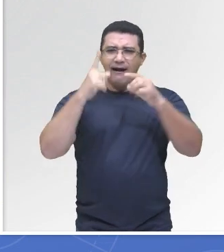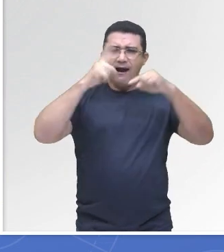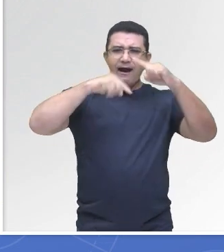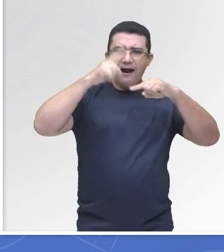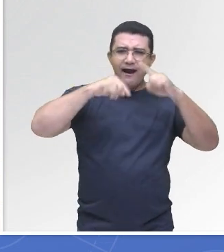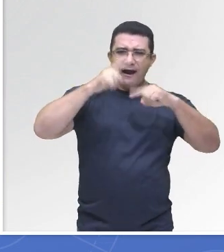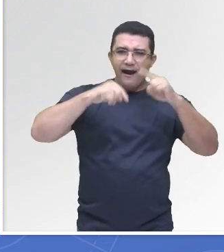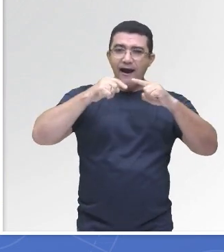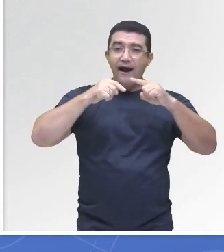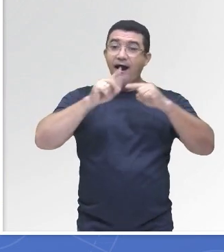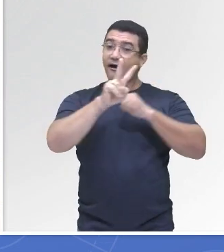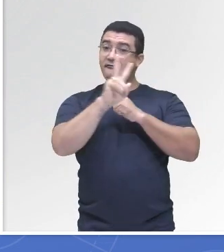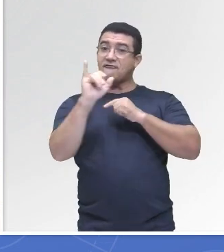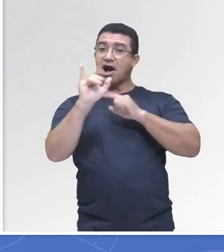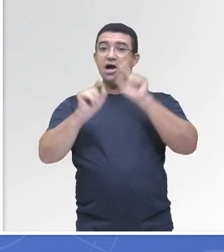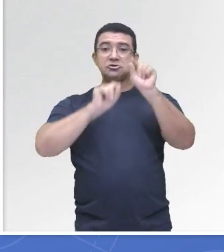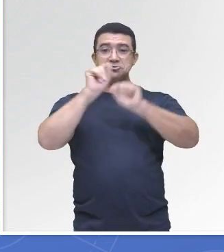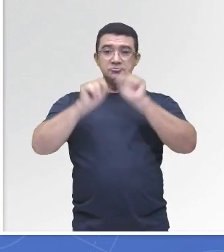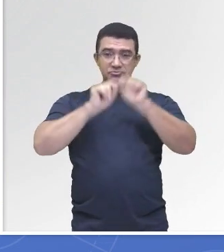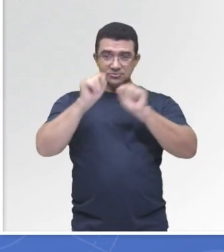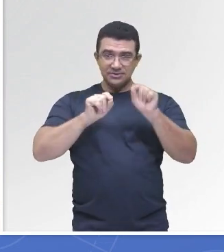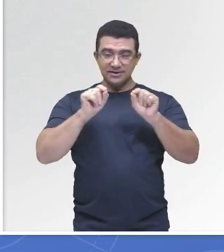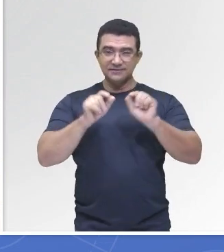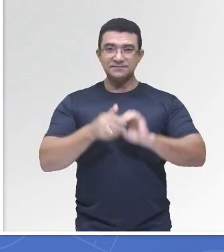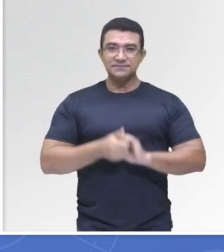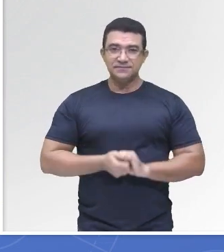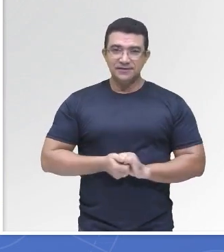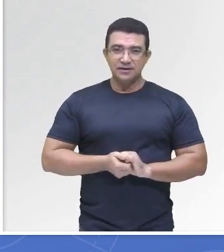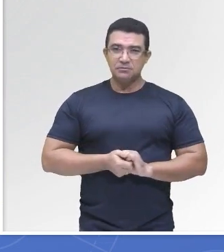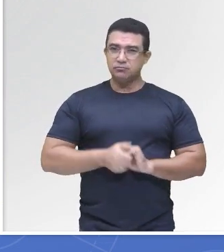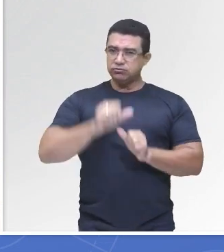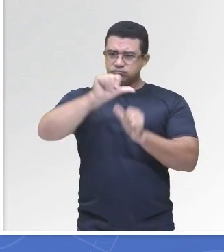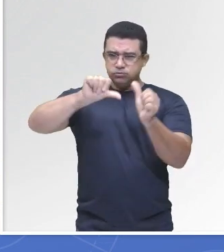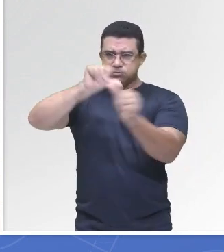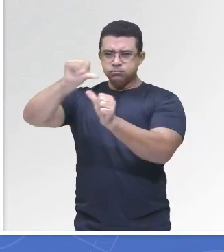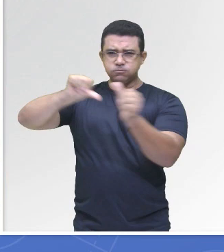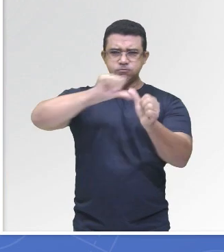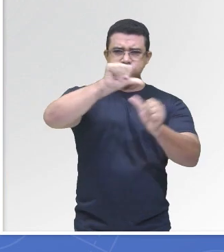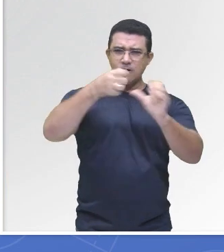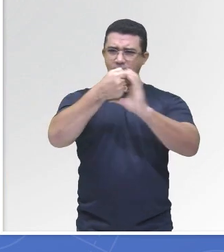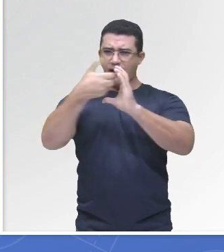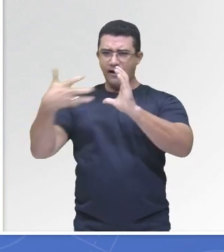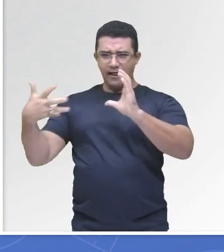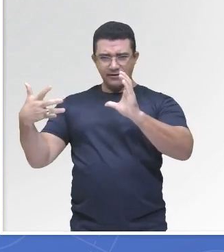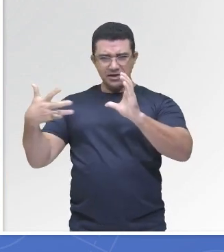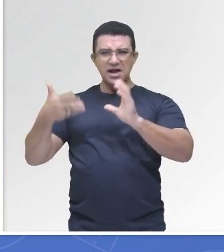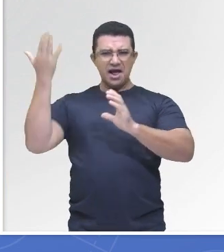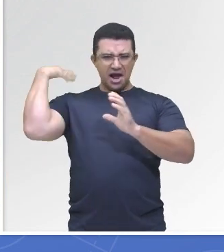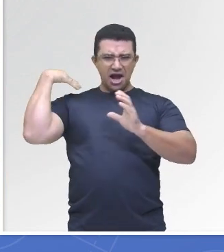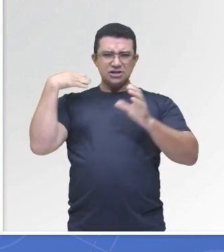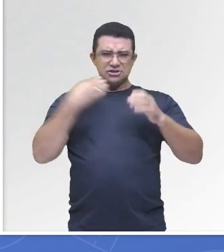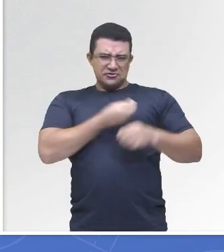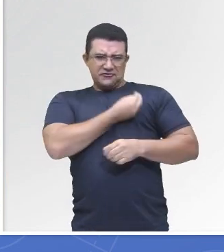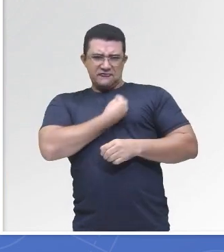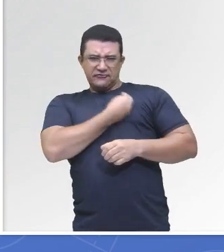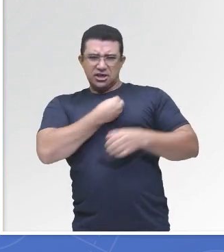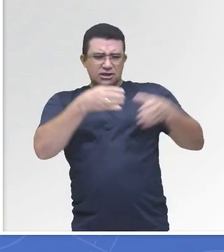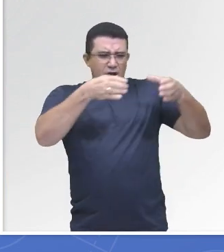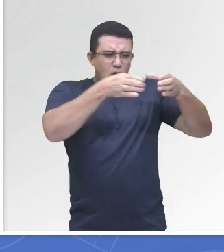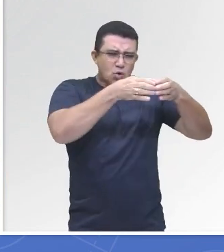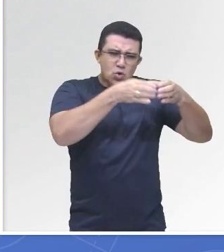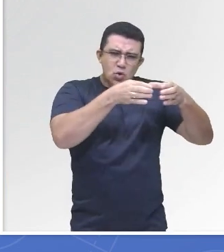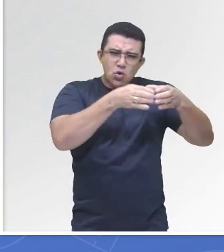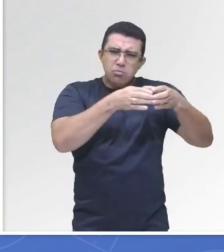vai, né, claro, saindo dessa característica que ele tinha de viver em bandos, de viver de maneira